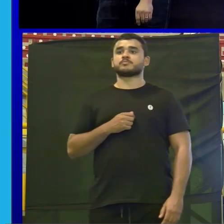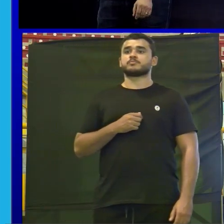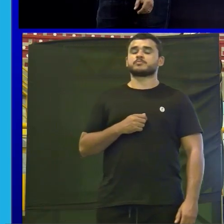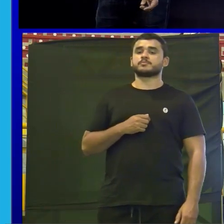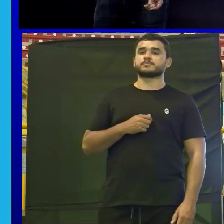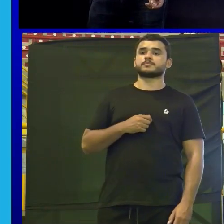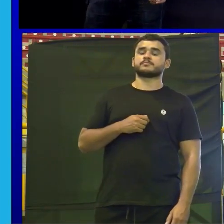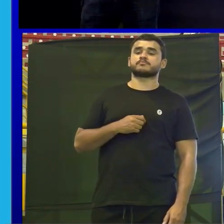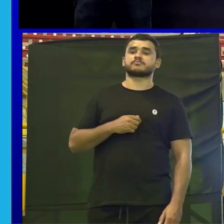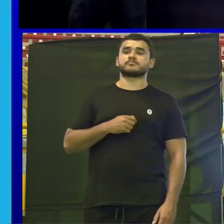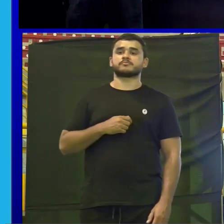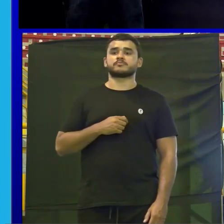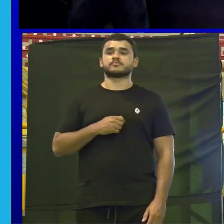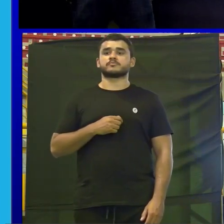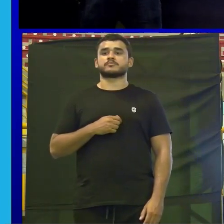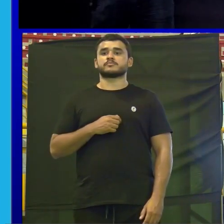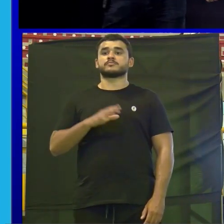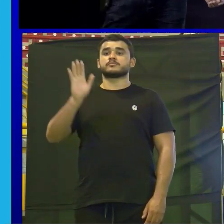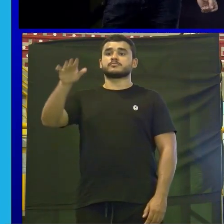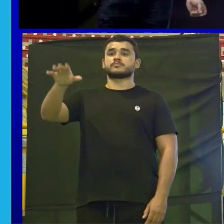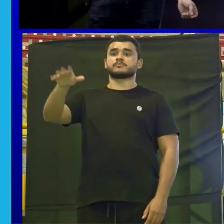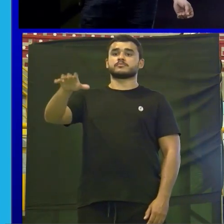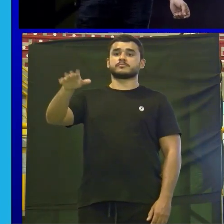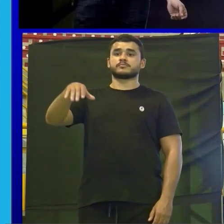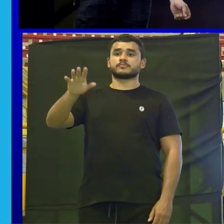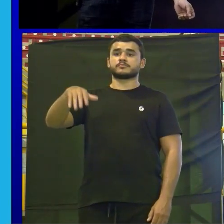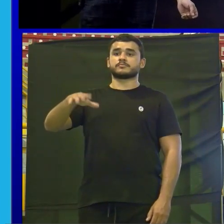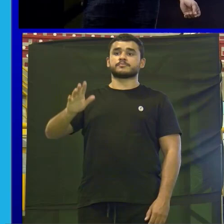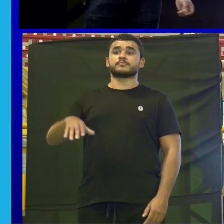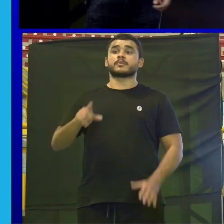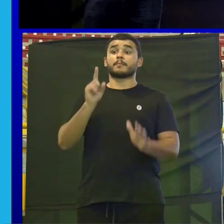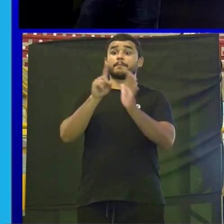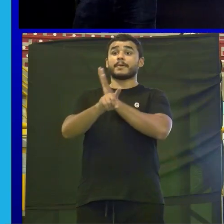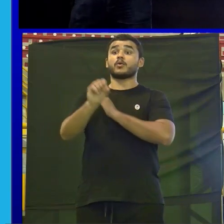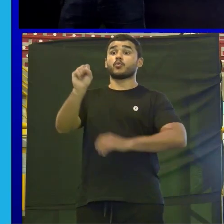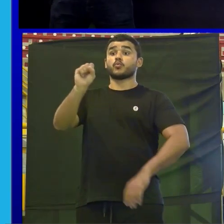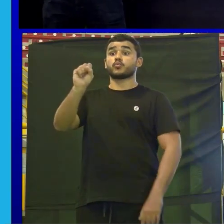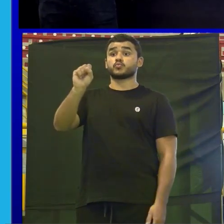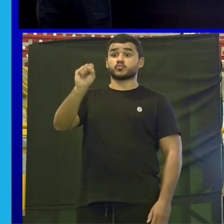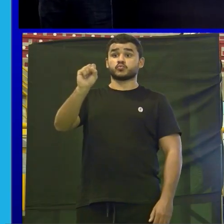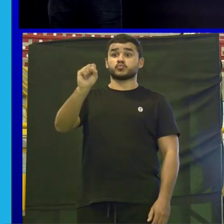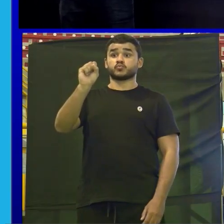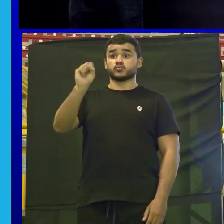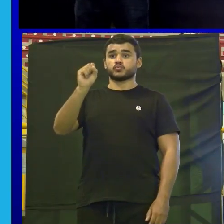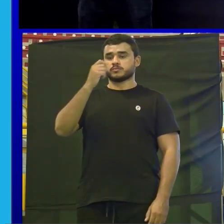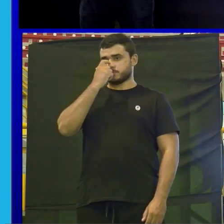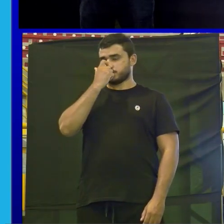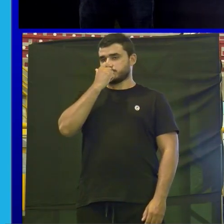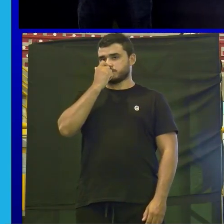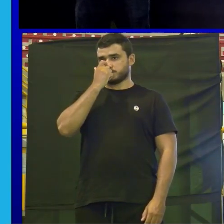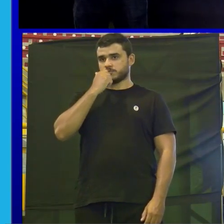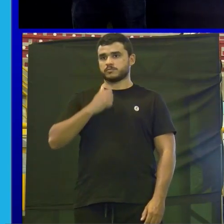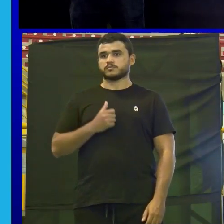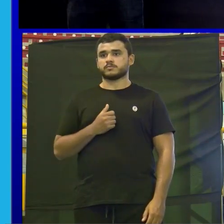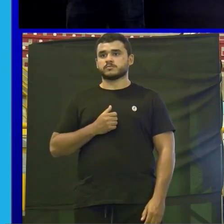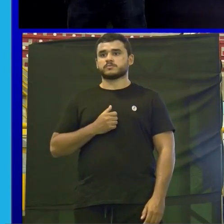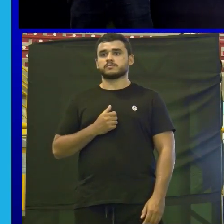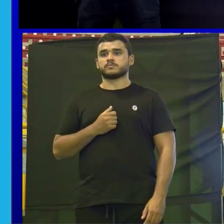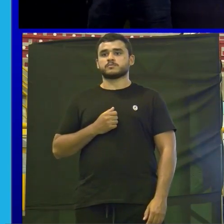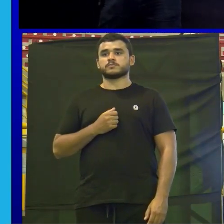Olha só. Nós falamos há pouco que quando o gráfico é da